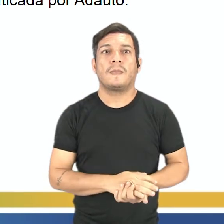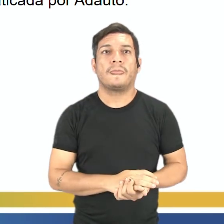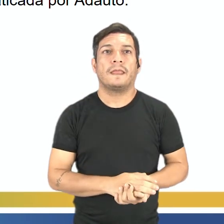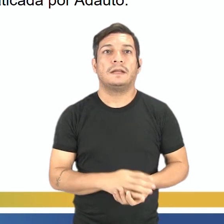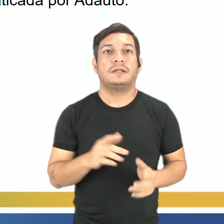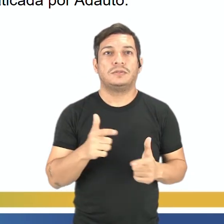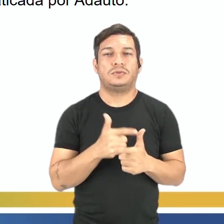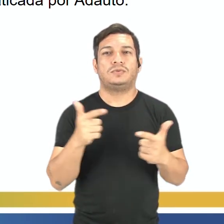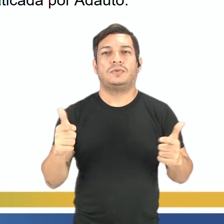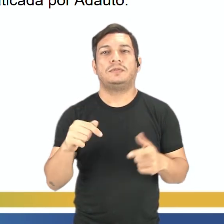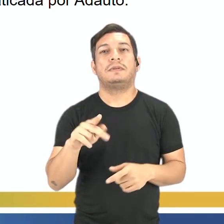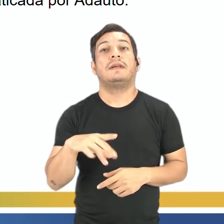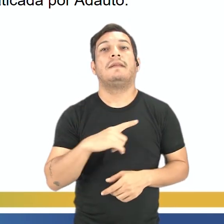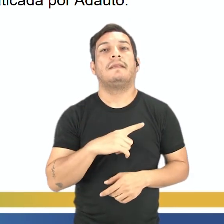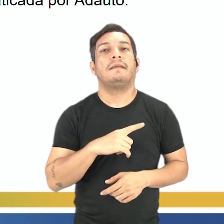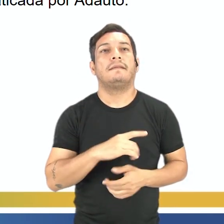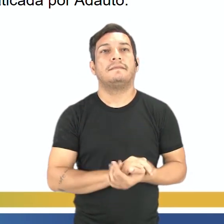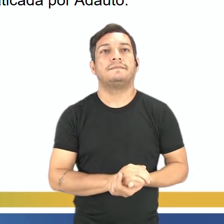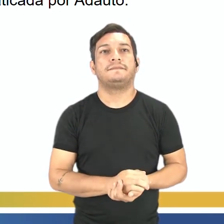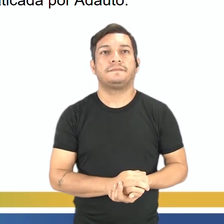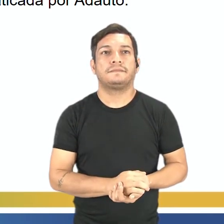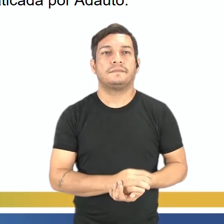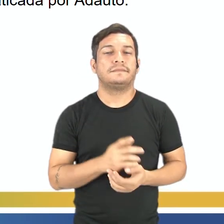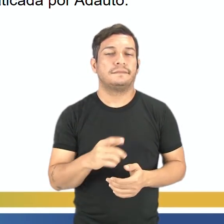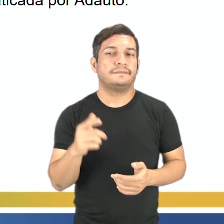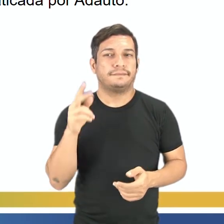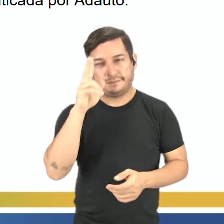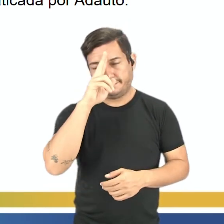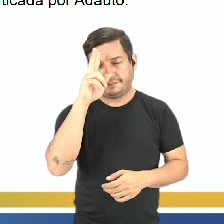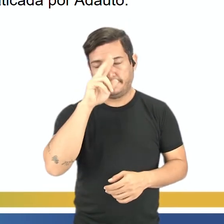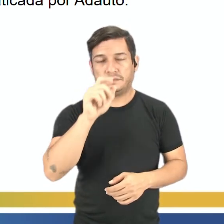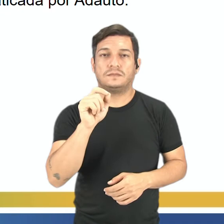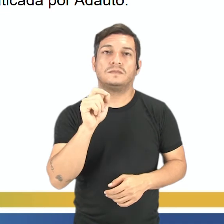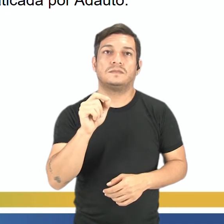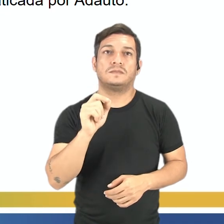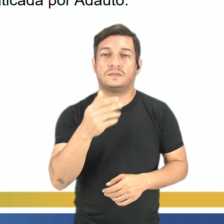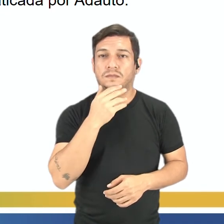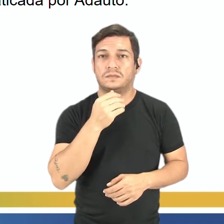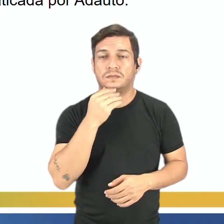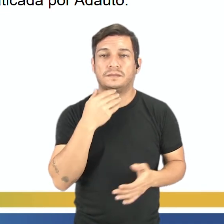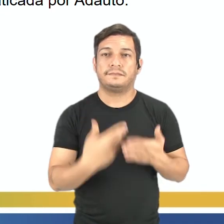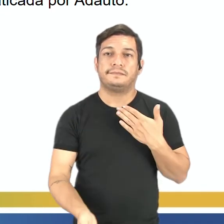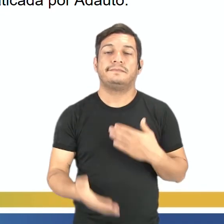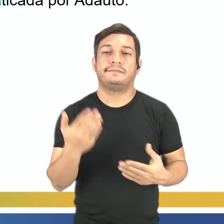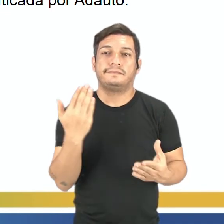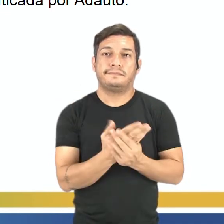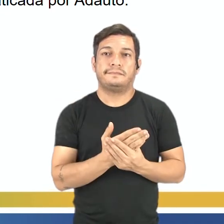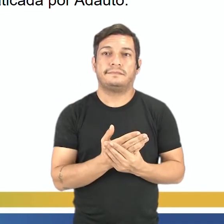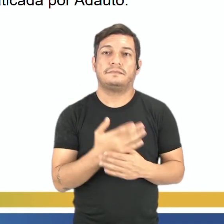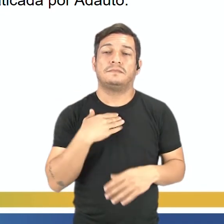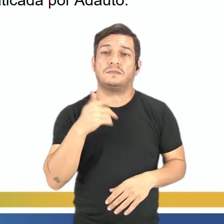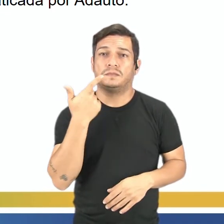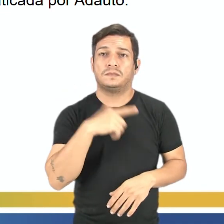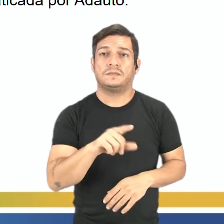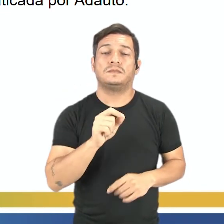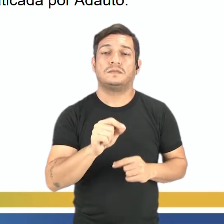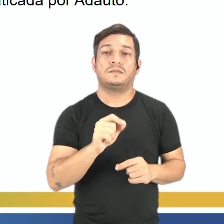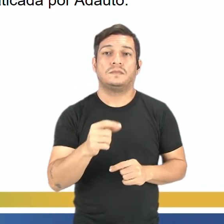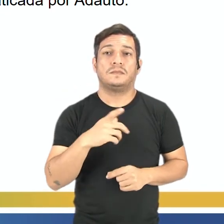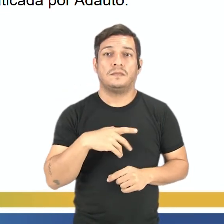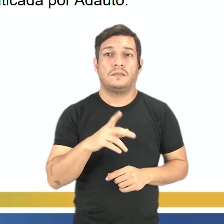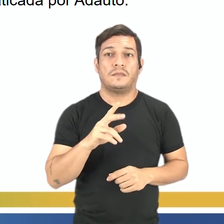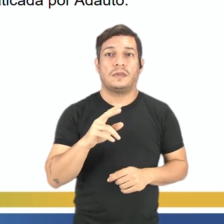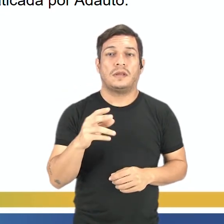meu, tranquilamente. Sorte é para quem tem. Então, aquela história, o homem ter perdido a